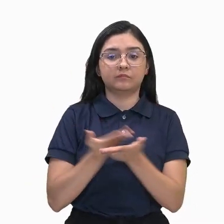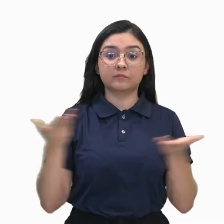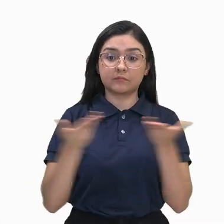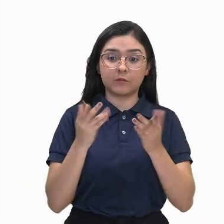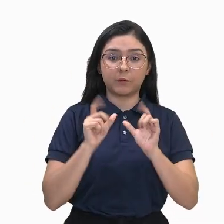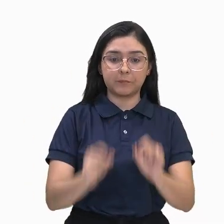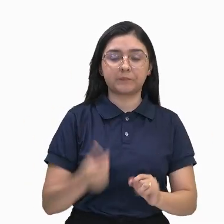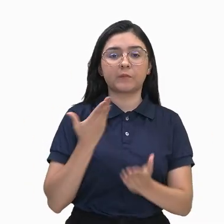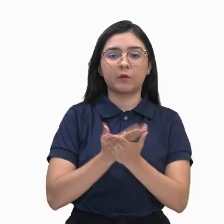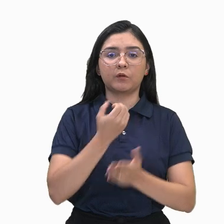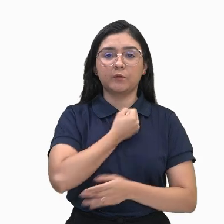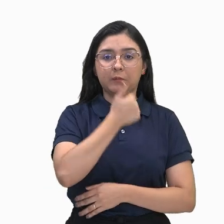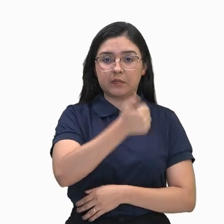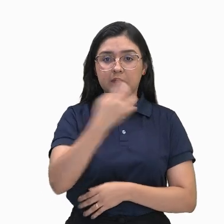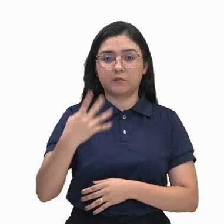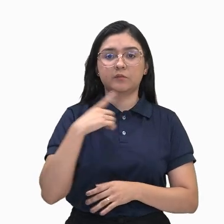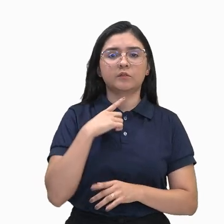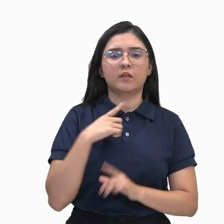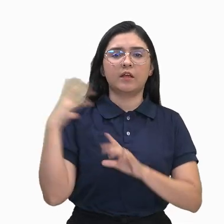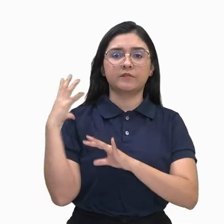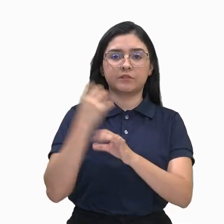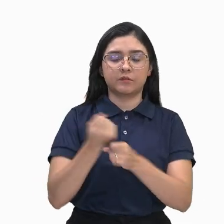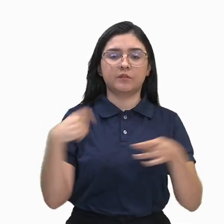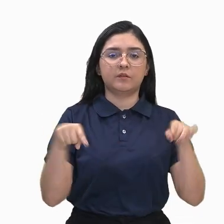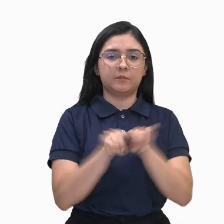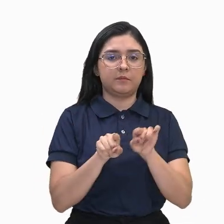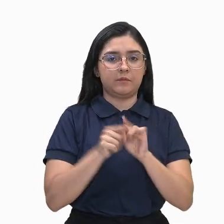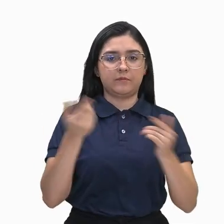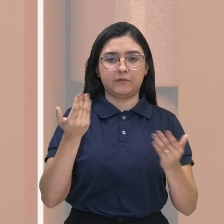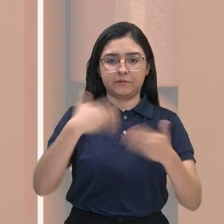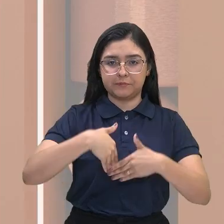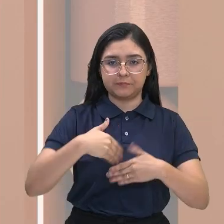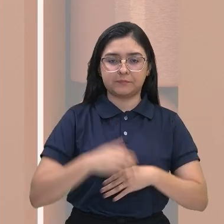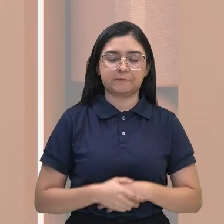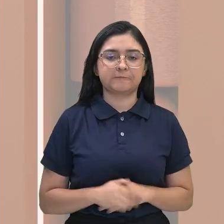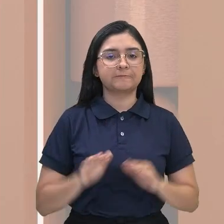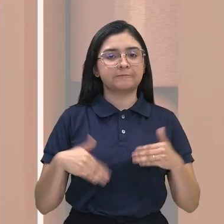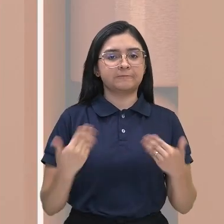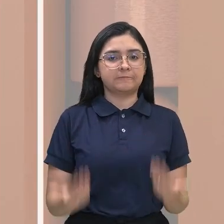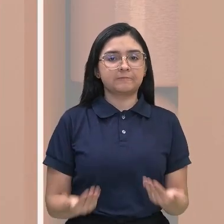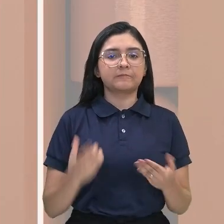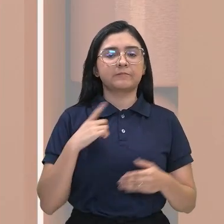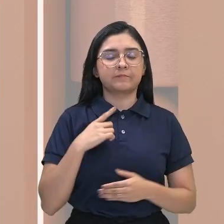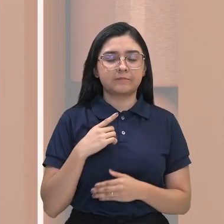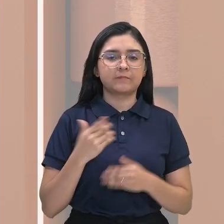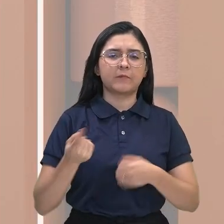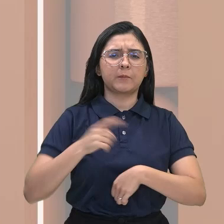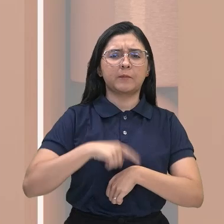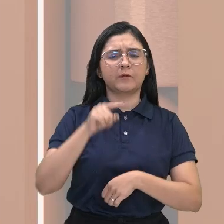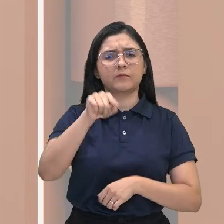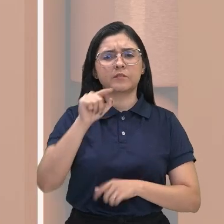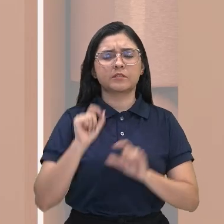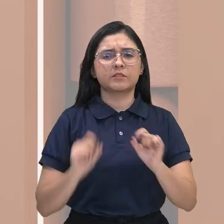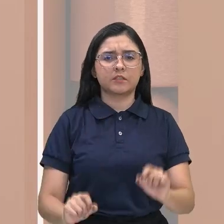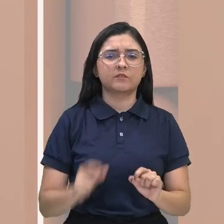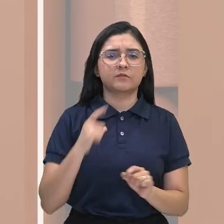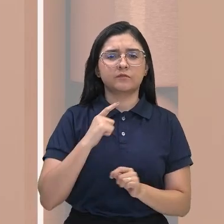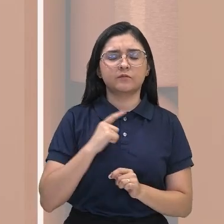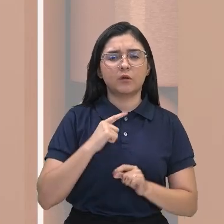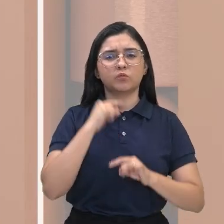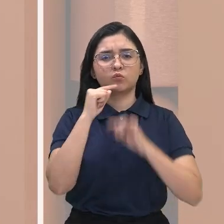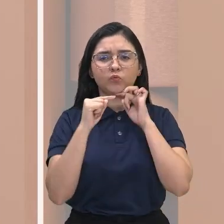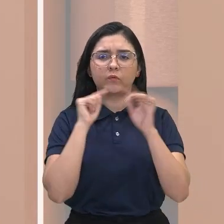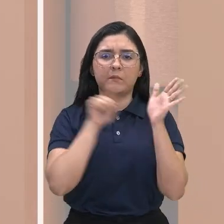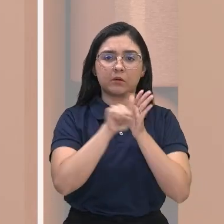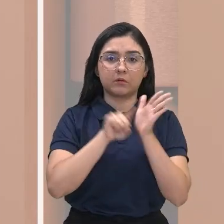só, gente, aula de número 14, a nossa revisão e avaliação. Então, esse é o momento que vocês vão tomar nota, tirar as